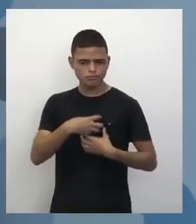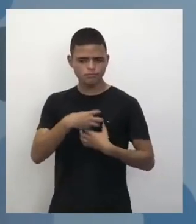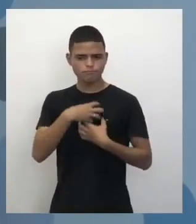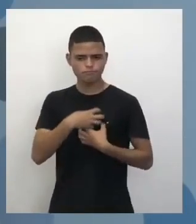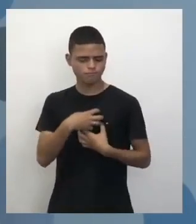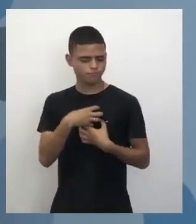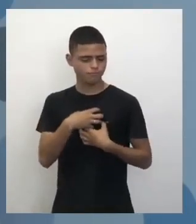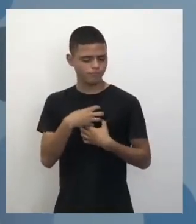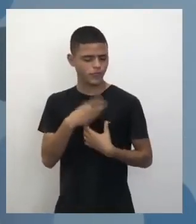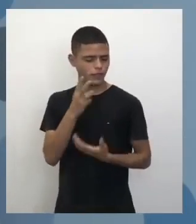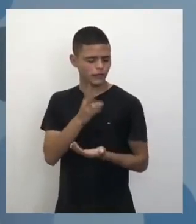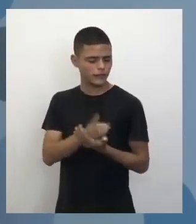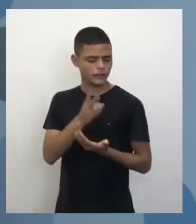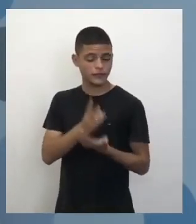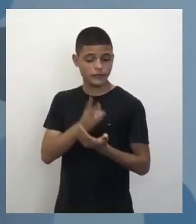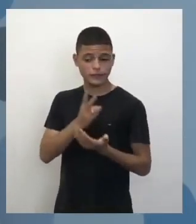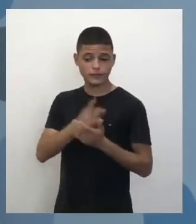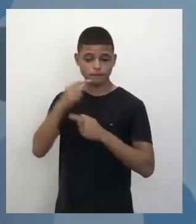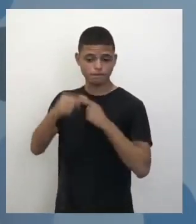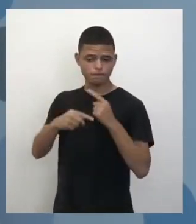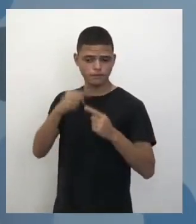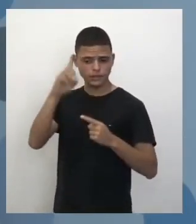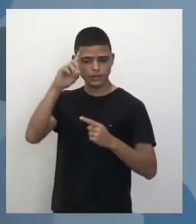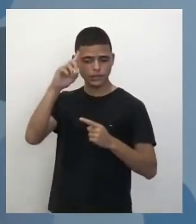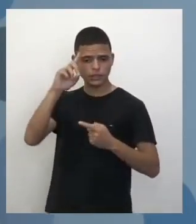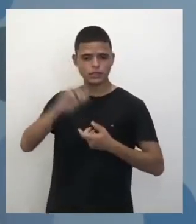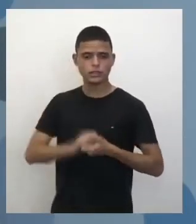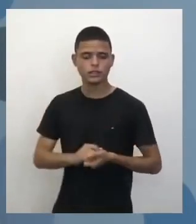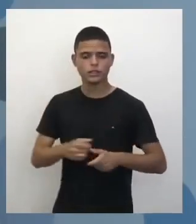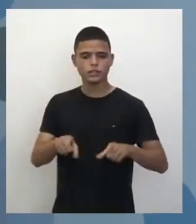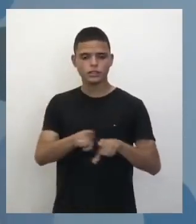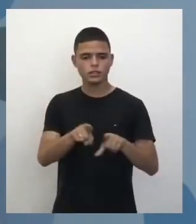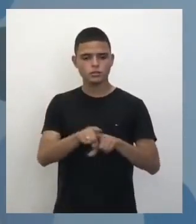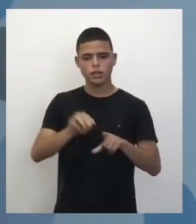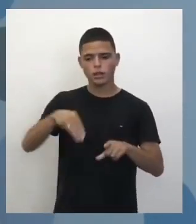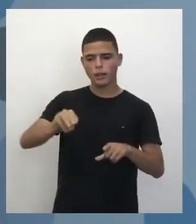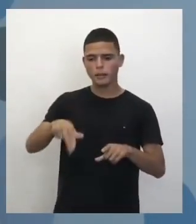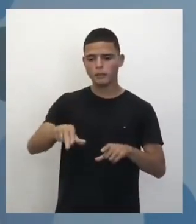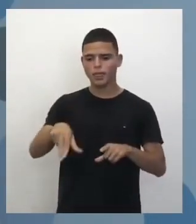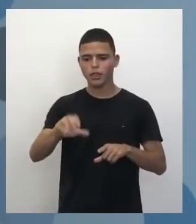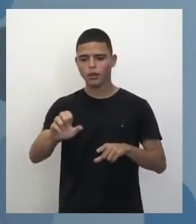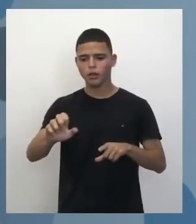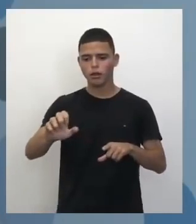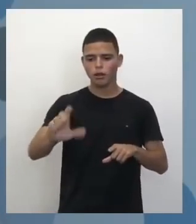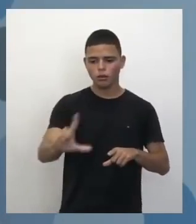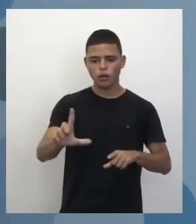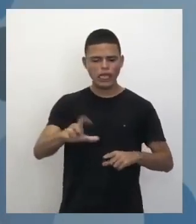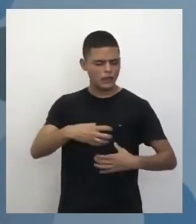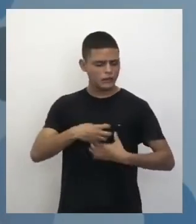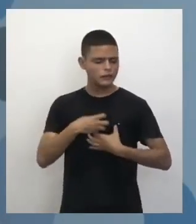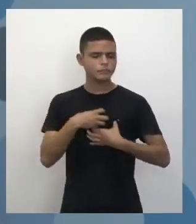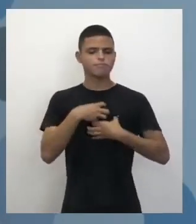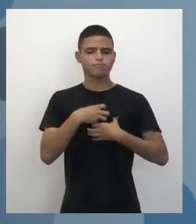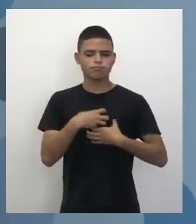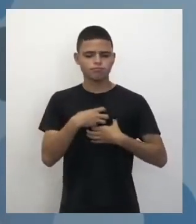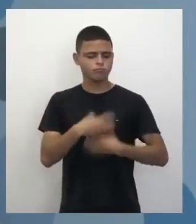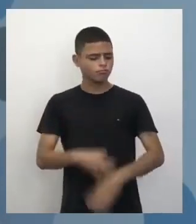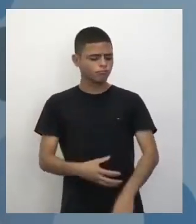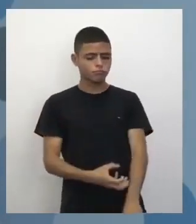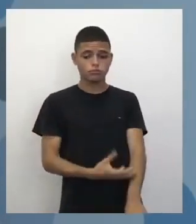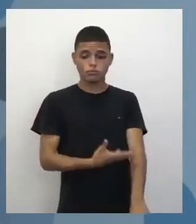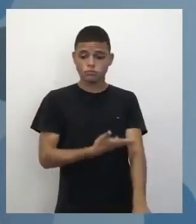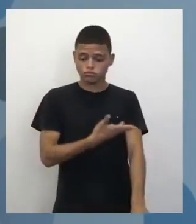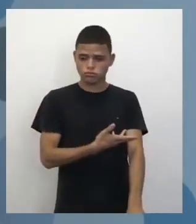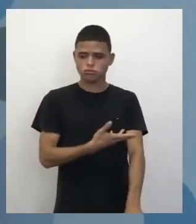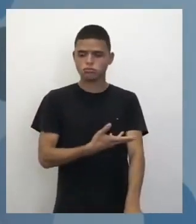toda a vida. É sobre isso que Manuel Bandeira sentiu na Evocação do Recife e Carlos Drummond sentiu